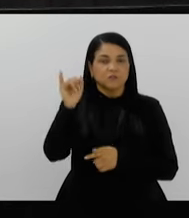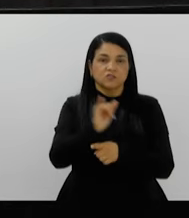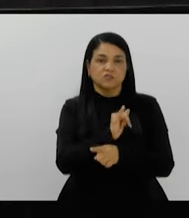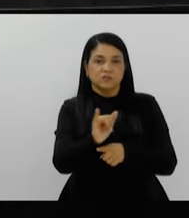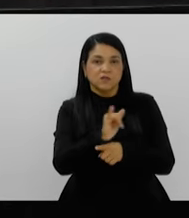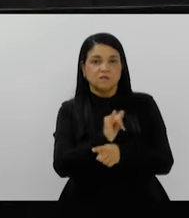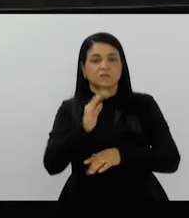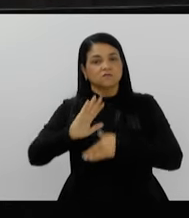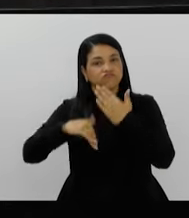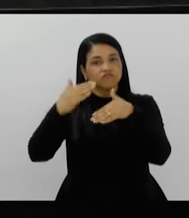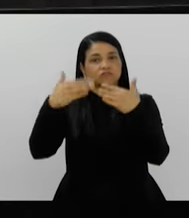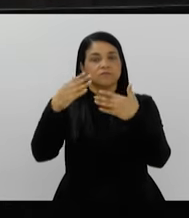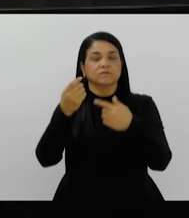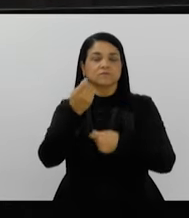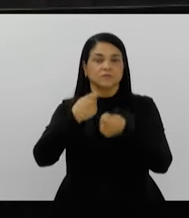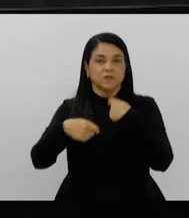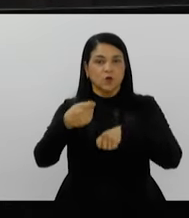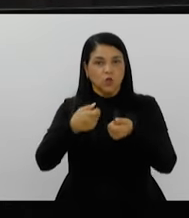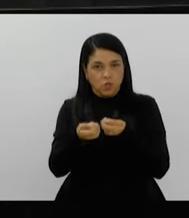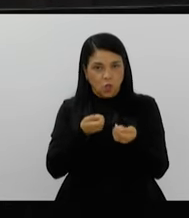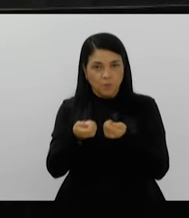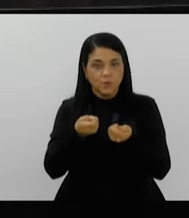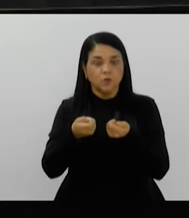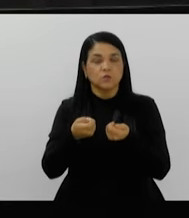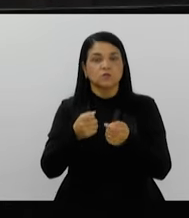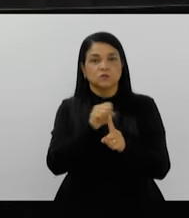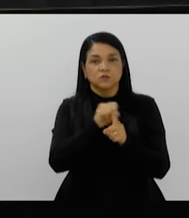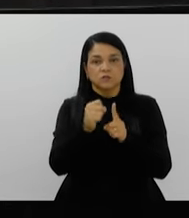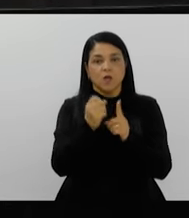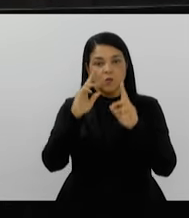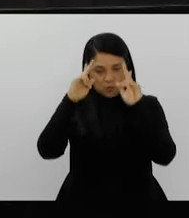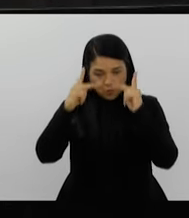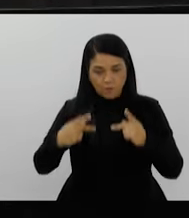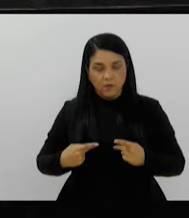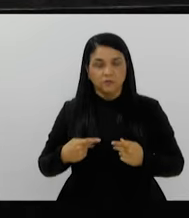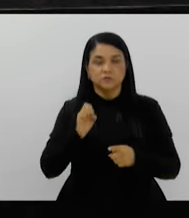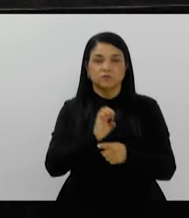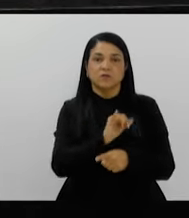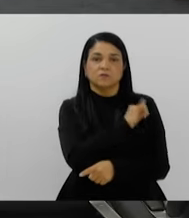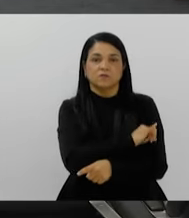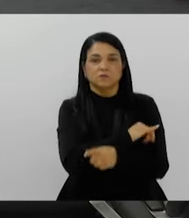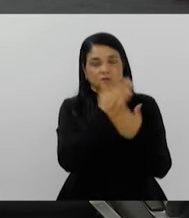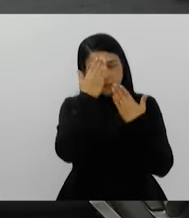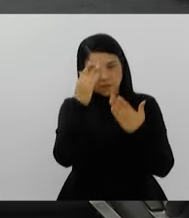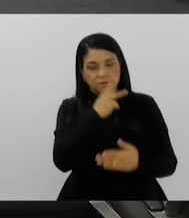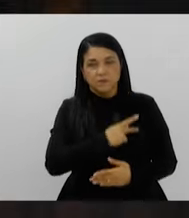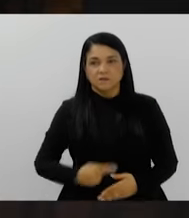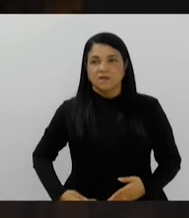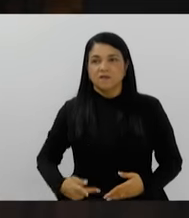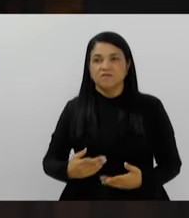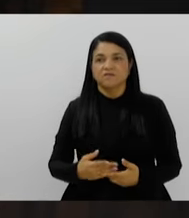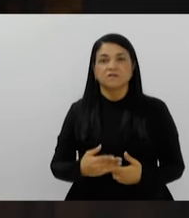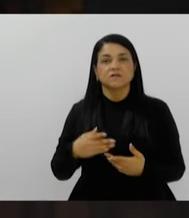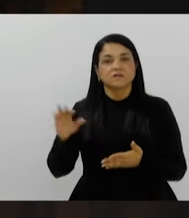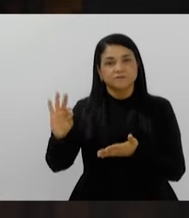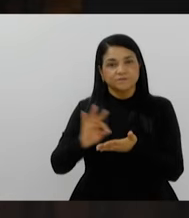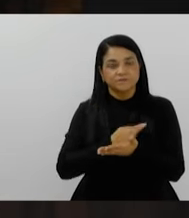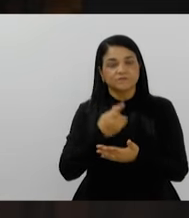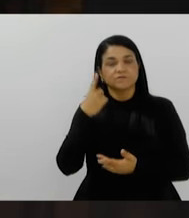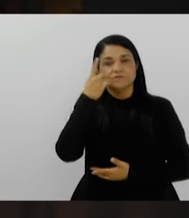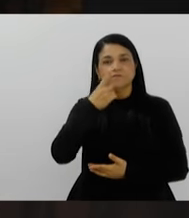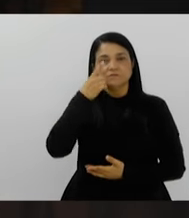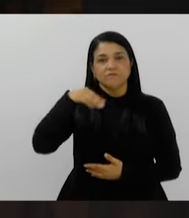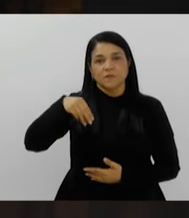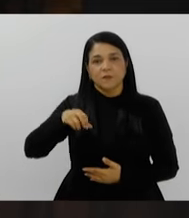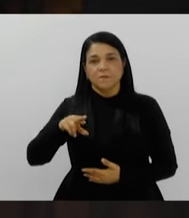para o desenvolvimento econômico, social e humano do Estado do Rio de Janeiro. Obrigada, presidenta. Próximo orador inscrito é o nome da deputada